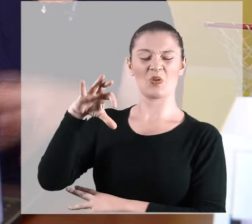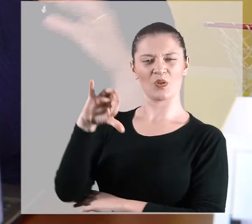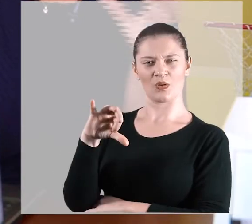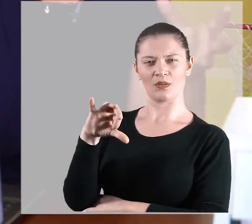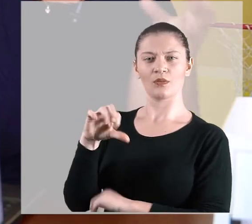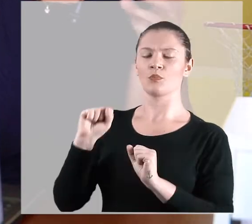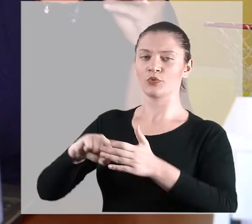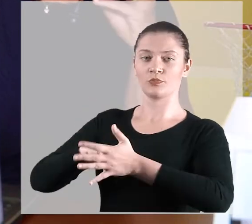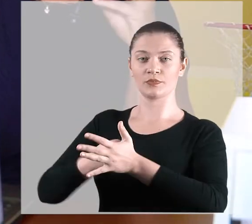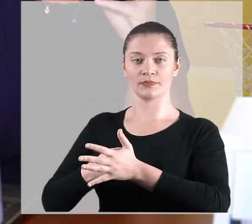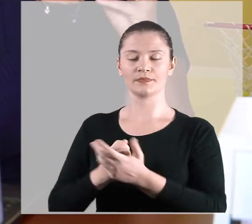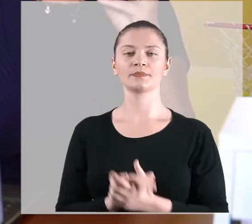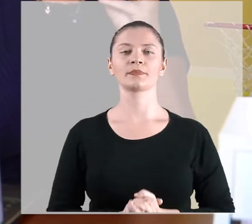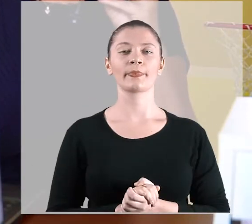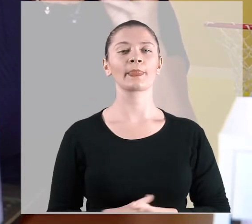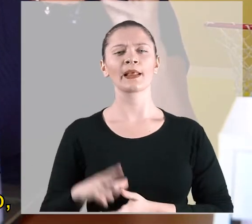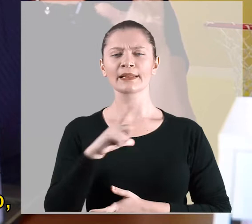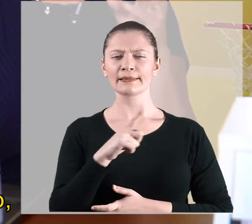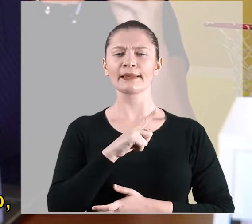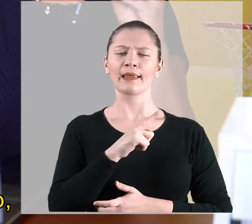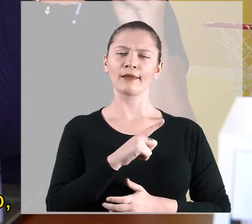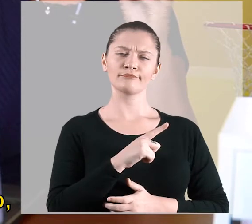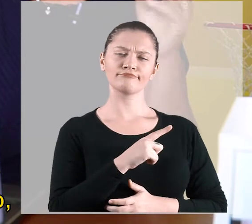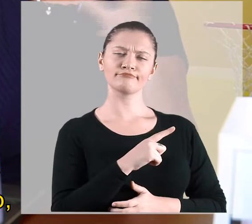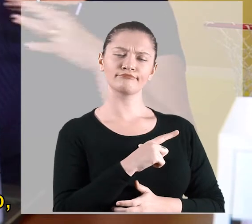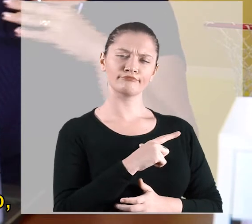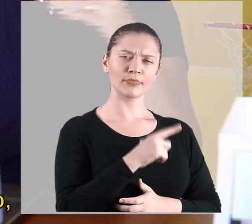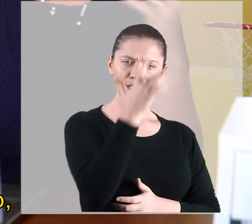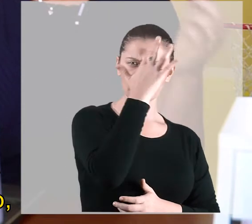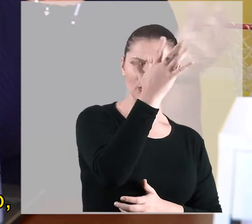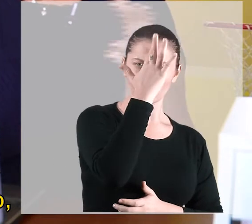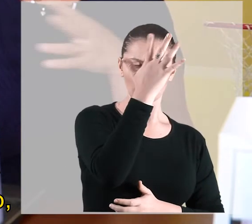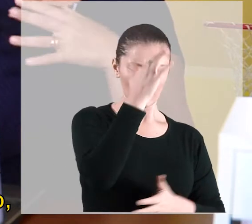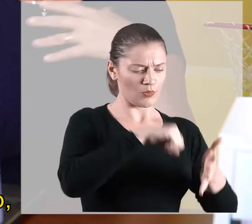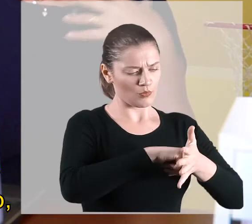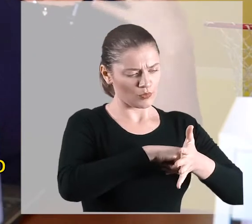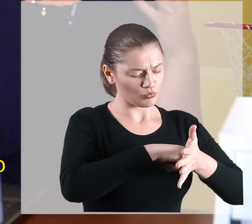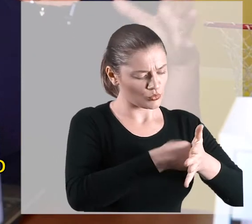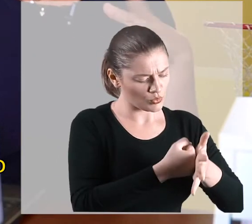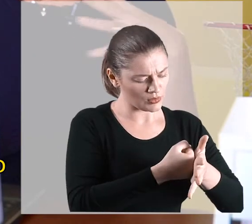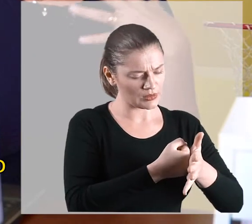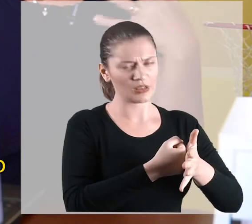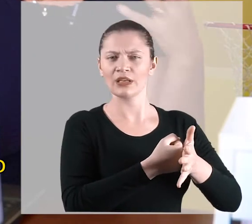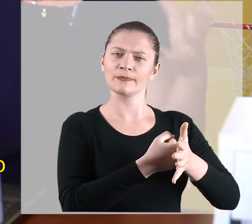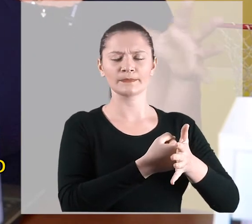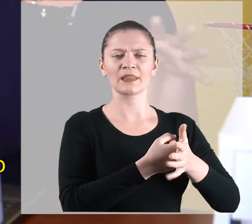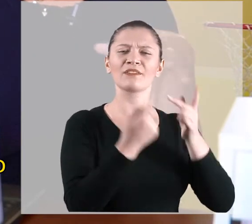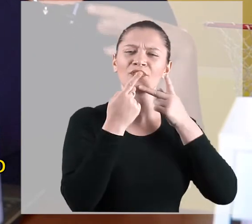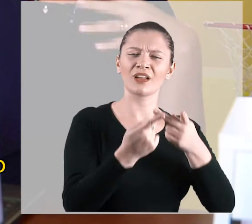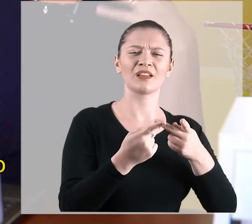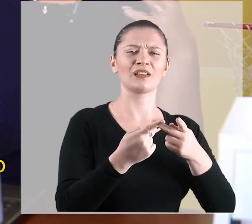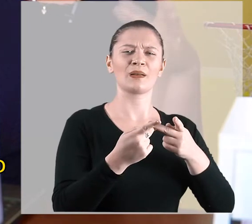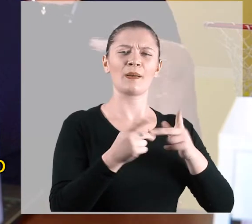A corrente que diz que é bom bloquear a puberdade fala que é bom para a criança explorar mais tempo seu gênero, então ela fica menos tempo